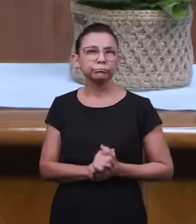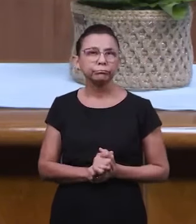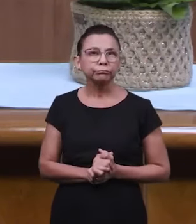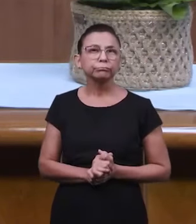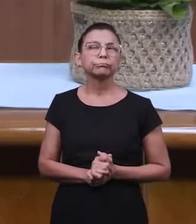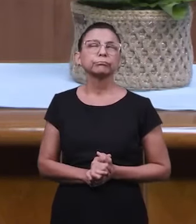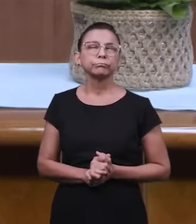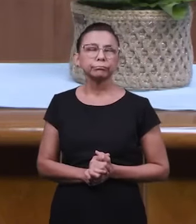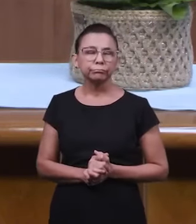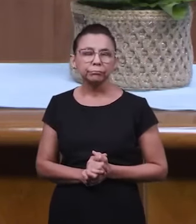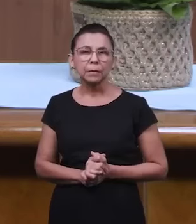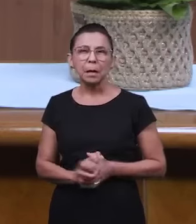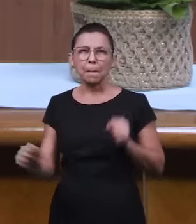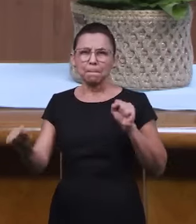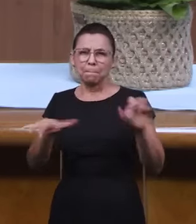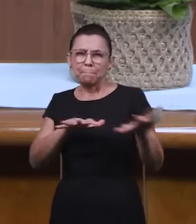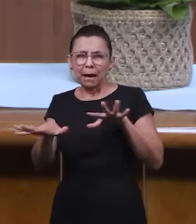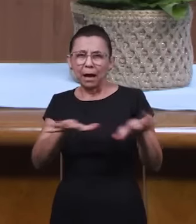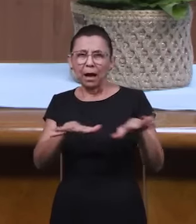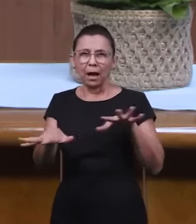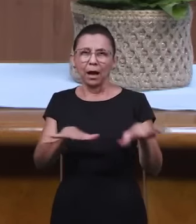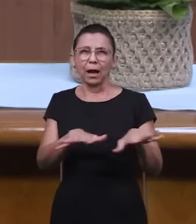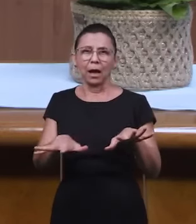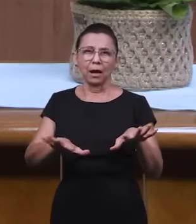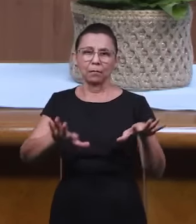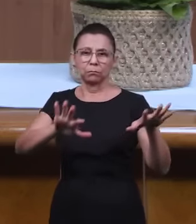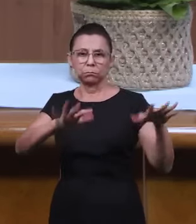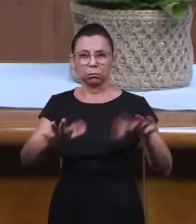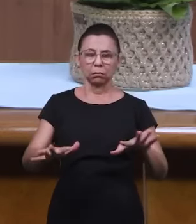fala mais, fala a respeito de terremotos.